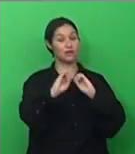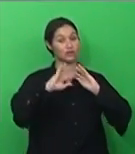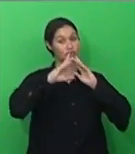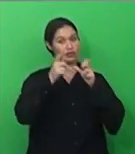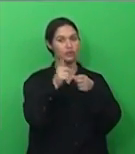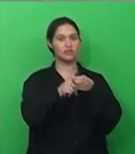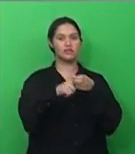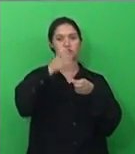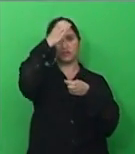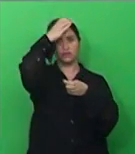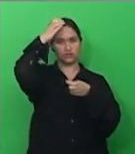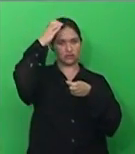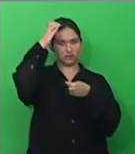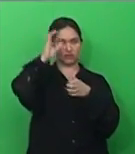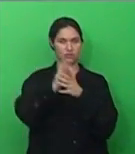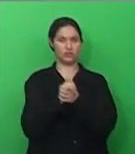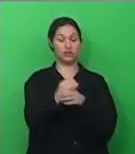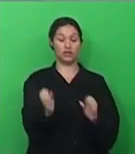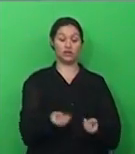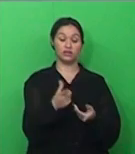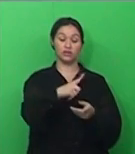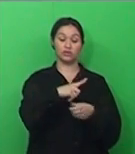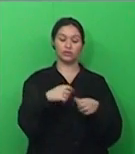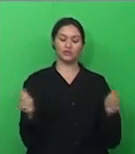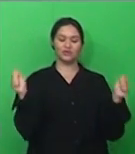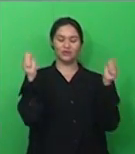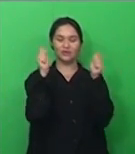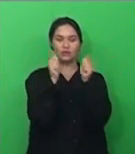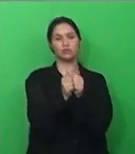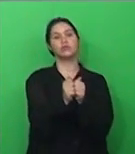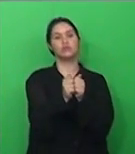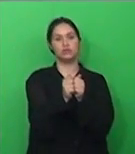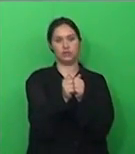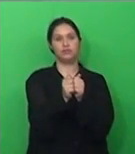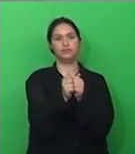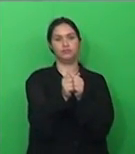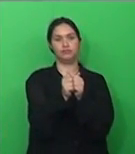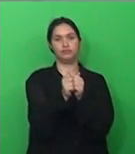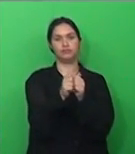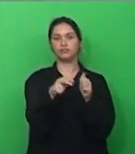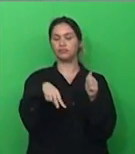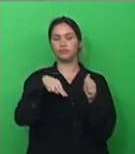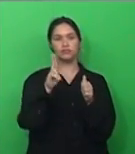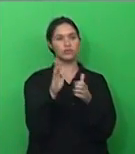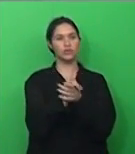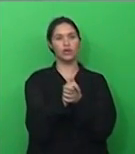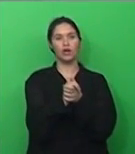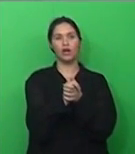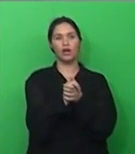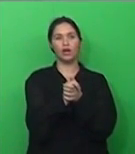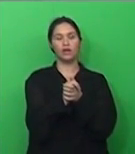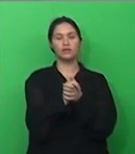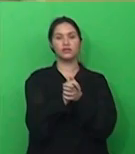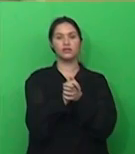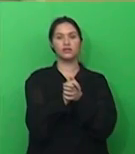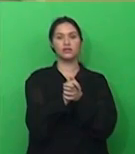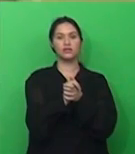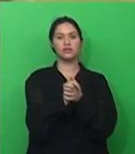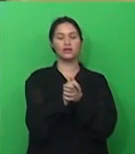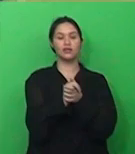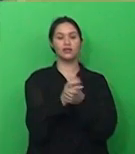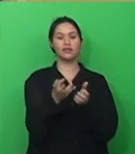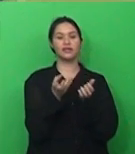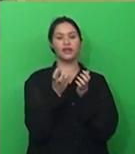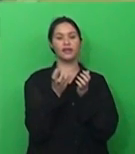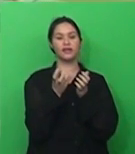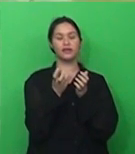né? Então, nós temos que nos unir e não ficar medindo forças de A ou de B, mas sim se juntar e resolver os